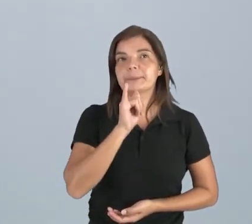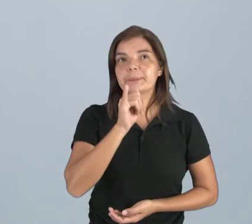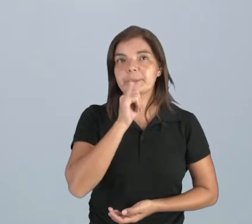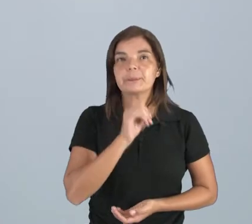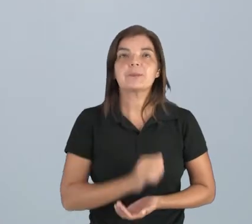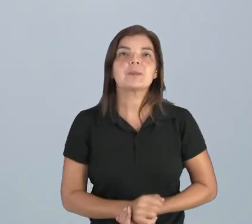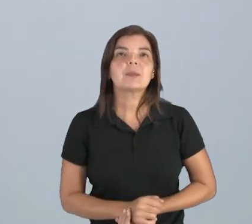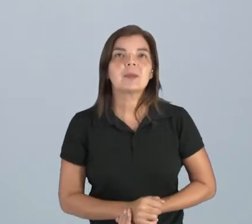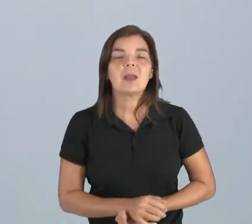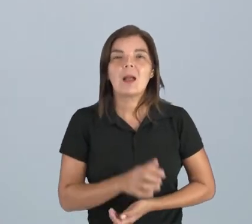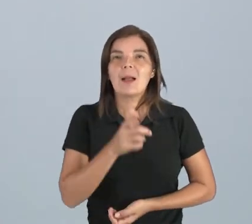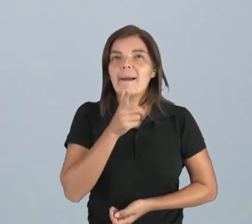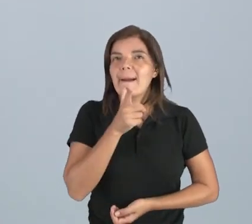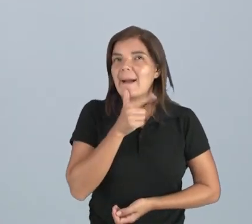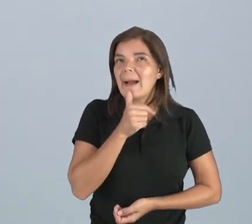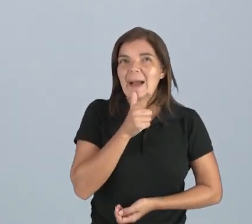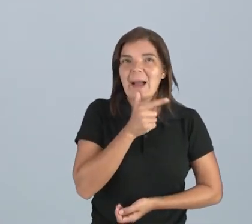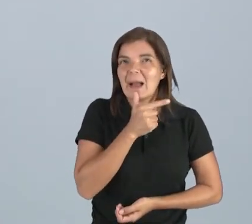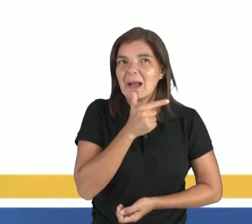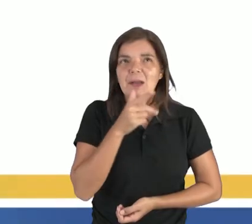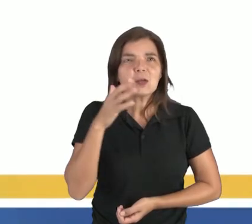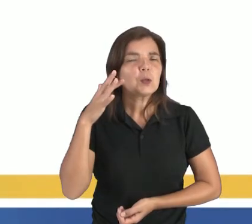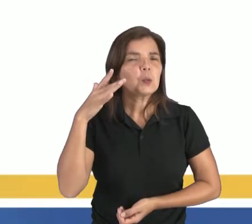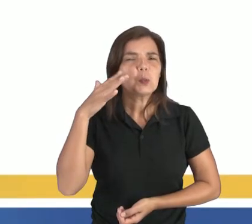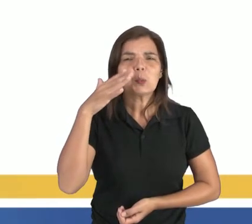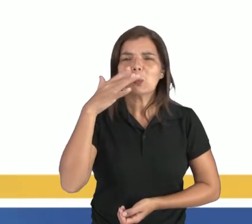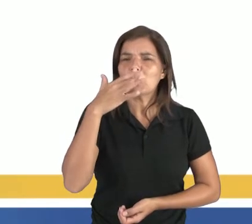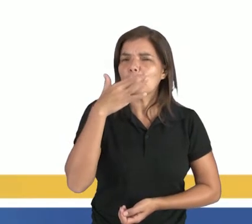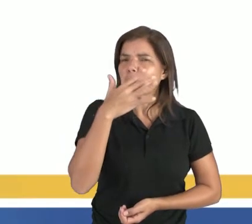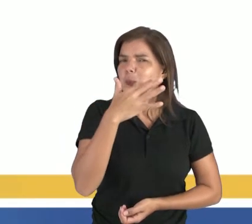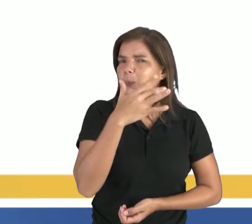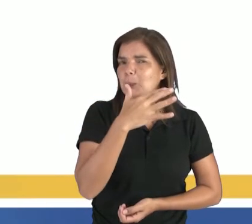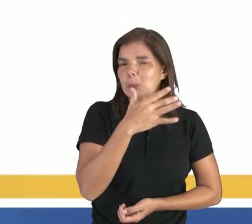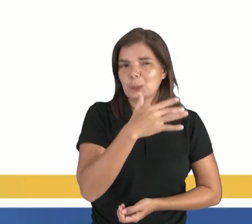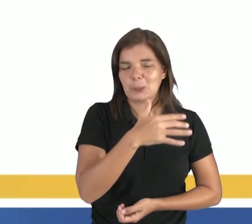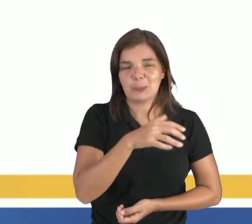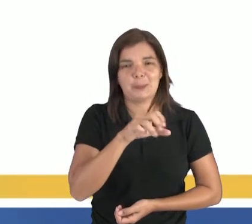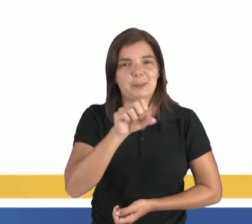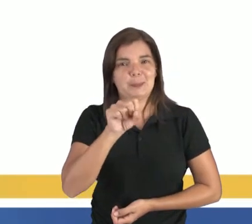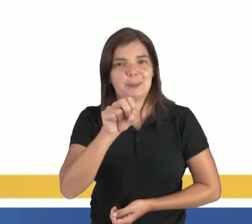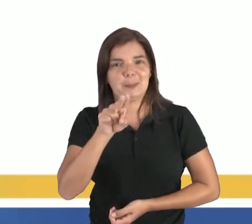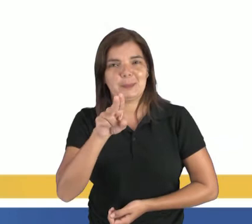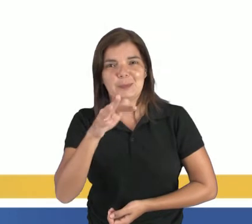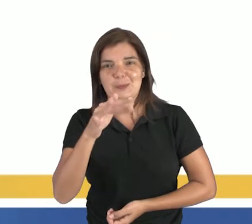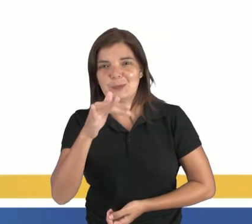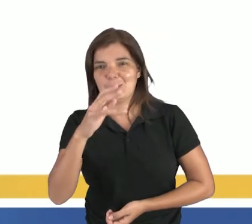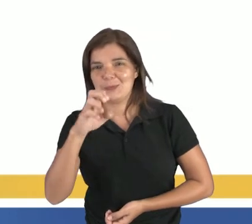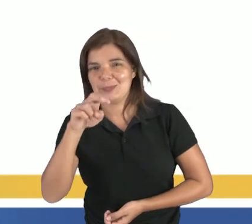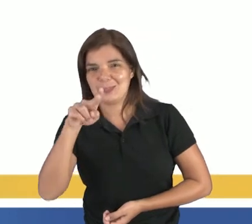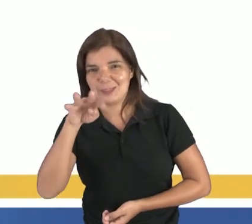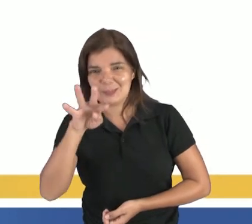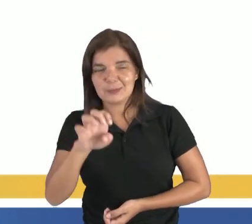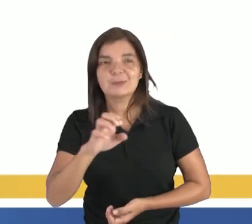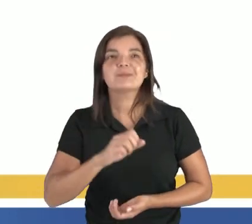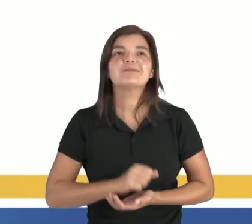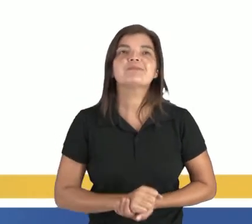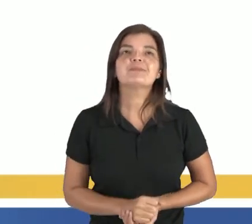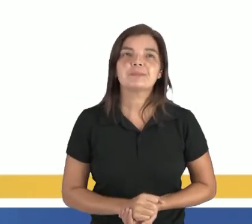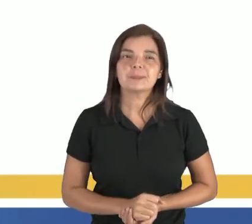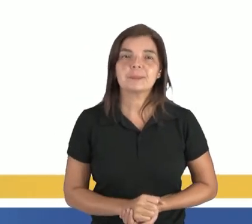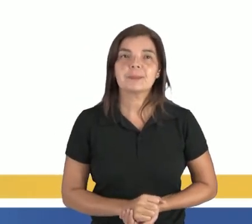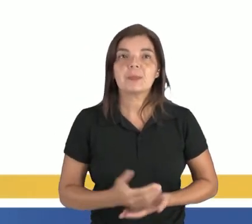exemplo, the water isn't hot enough. A água não está quente o